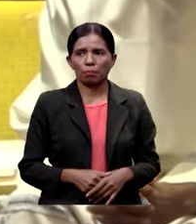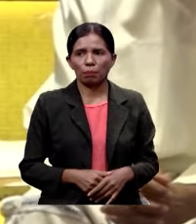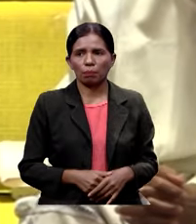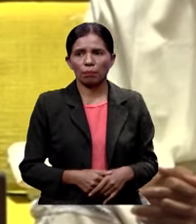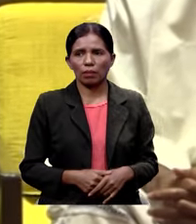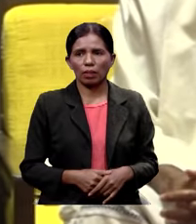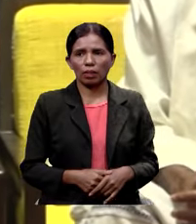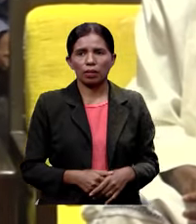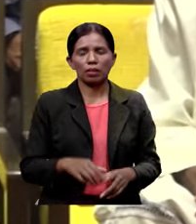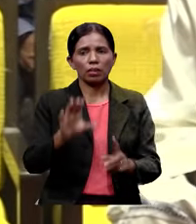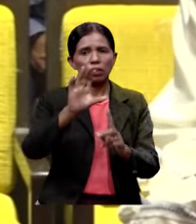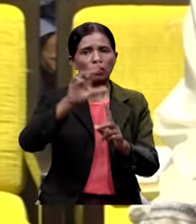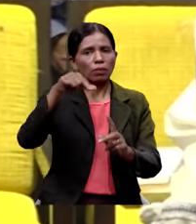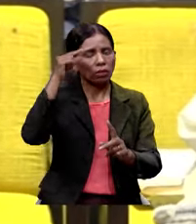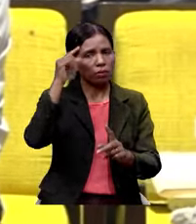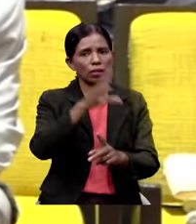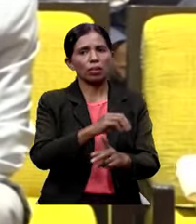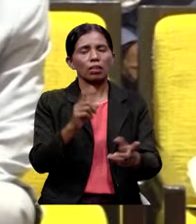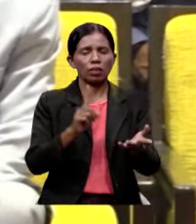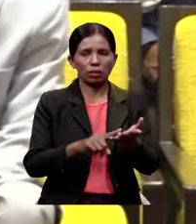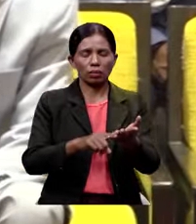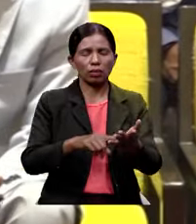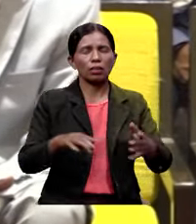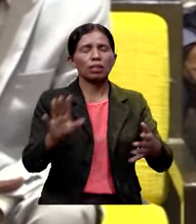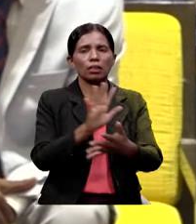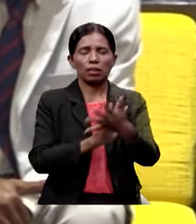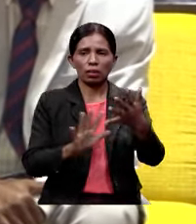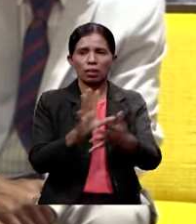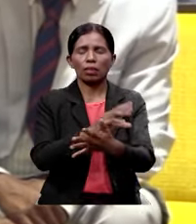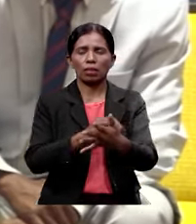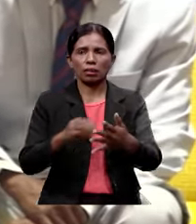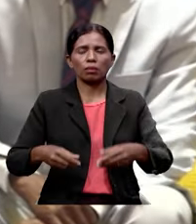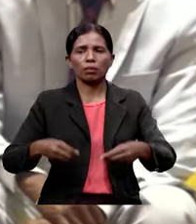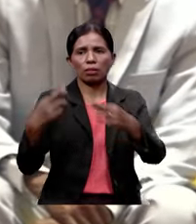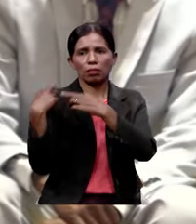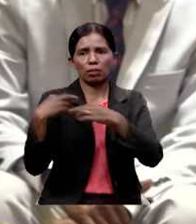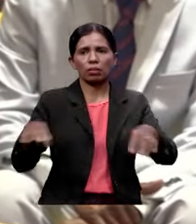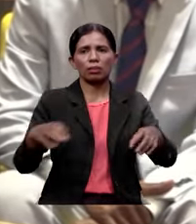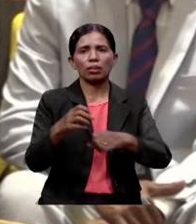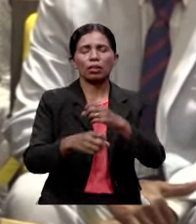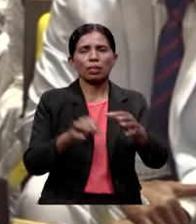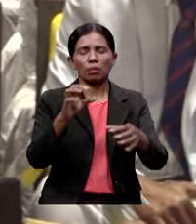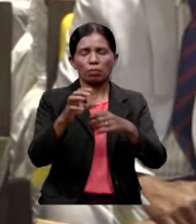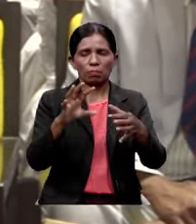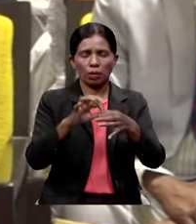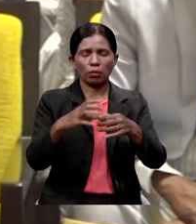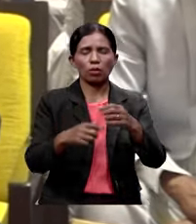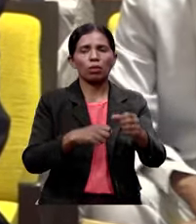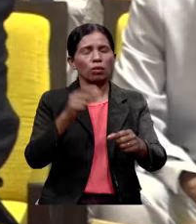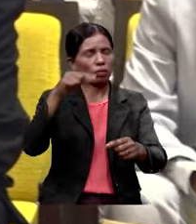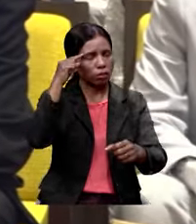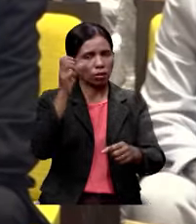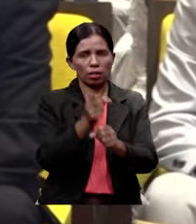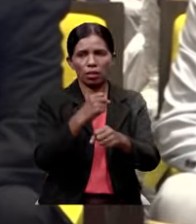Antes de mostrar se o governo declara e a discurso, cerimônia tomar de posse para membro do governo da CIA e a Tinan Kotuk Katak, se ralo auditoria